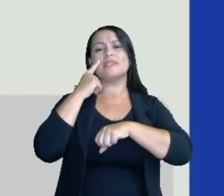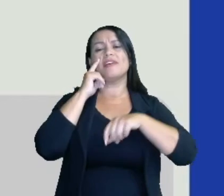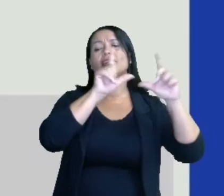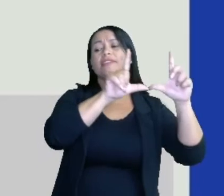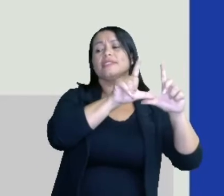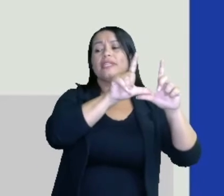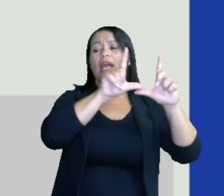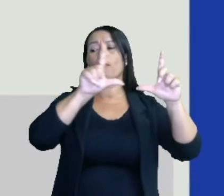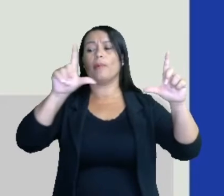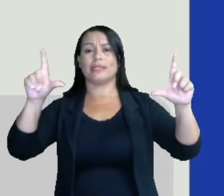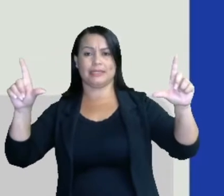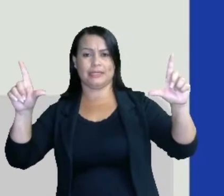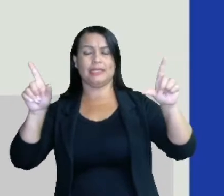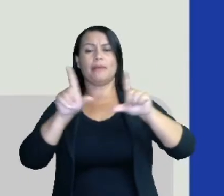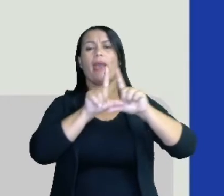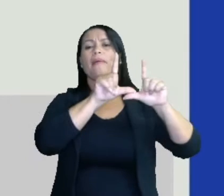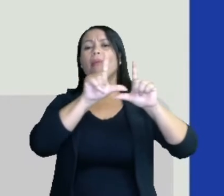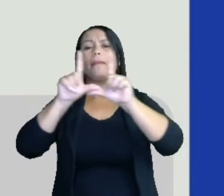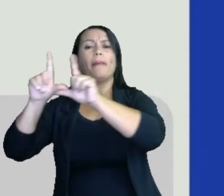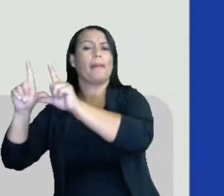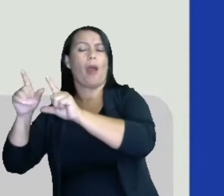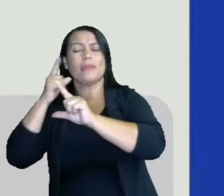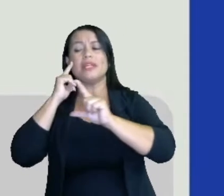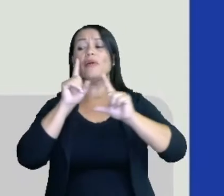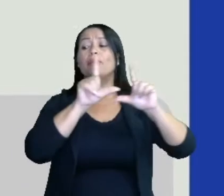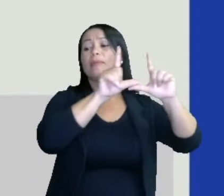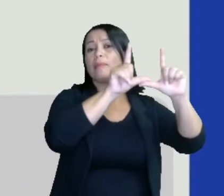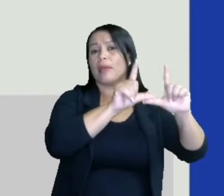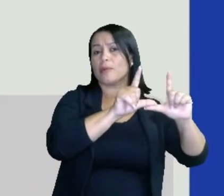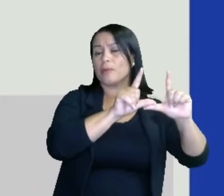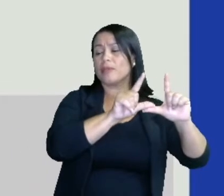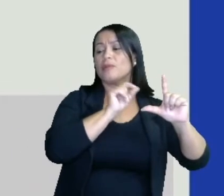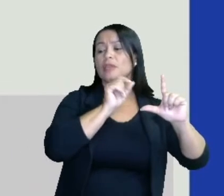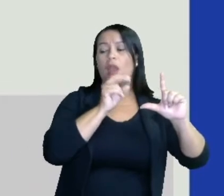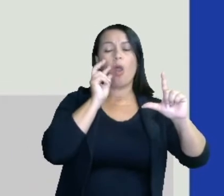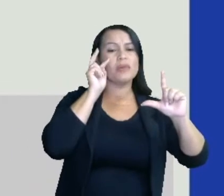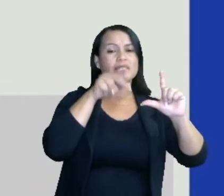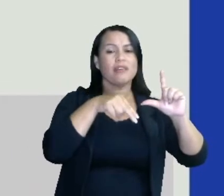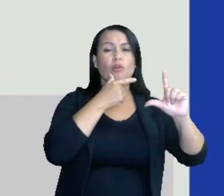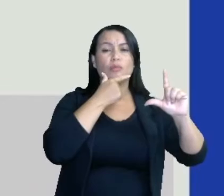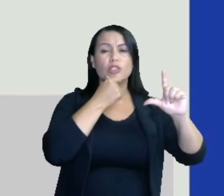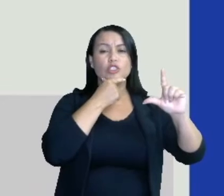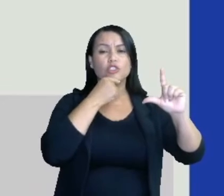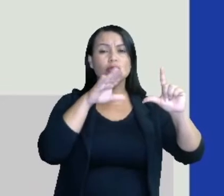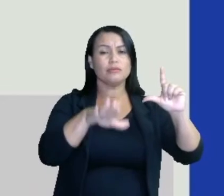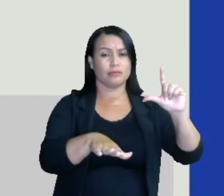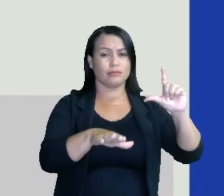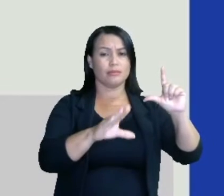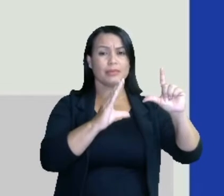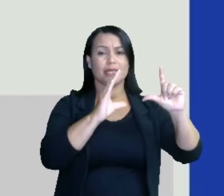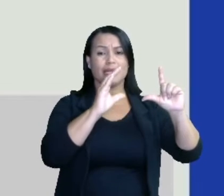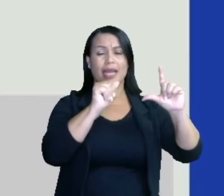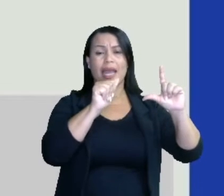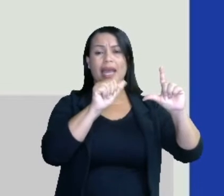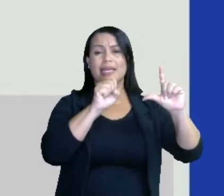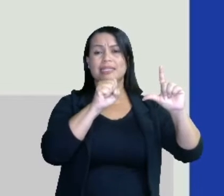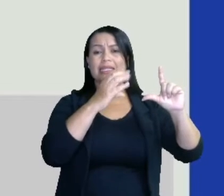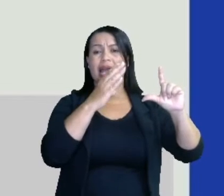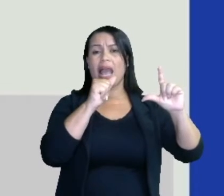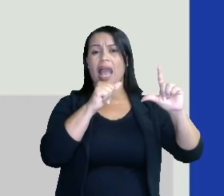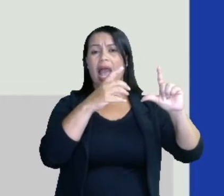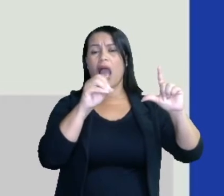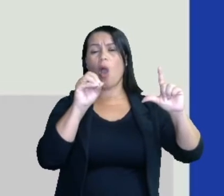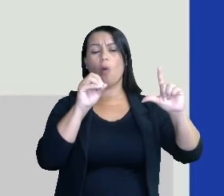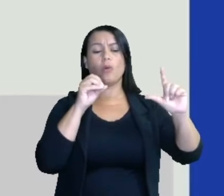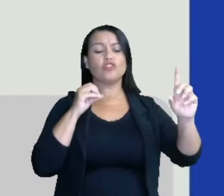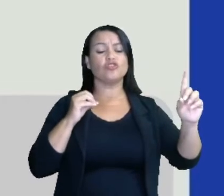tirinha, também de Maurício de Souza. Ó. Então, no primeiro quadrinho, a gente observa Cascão chegando. Não dá para ver direito, mas está